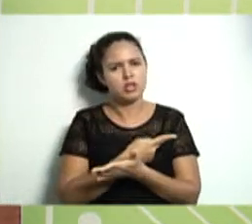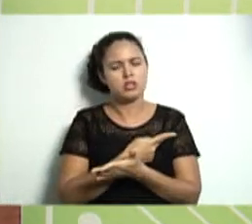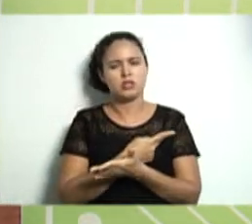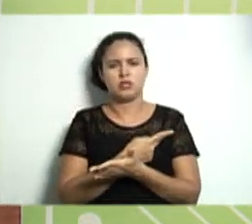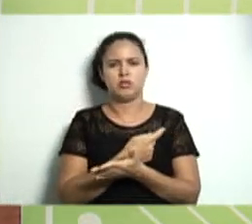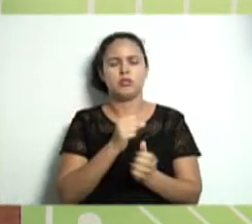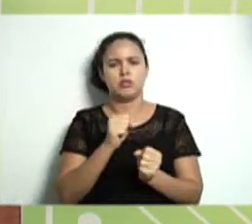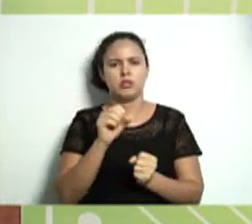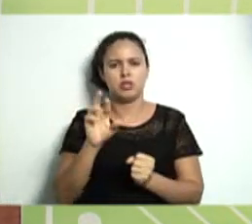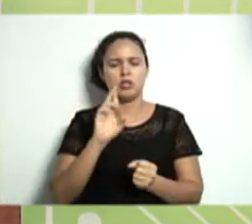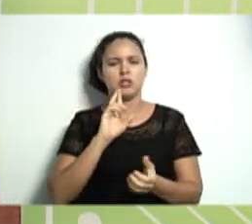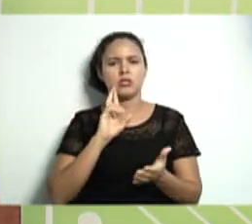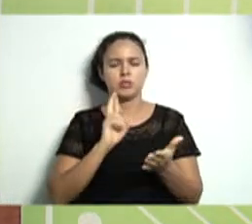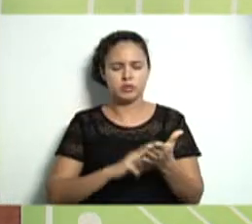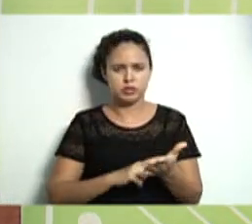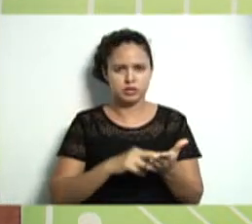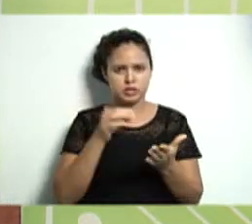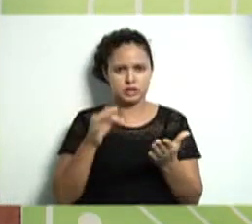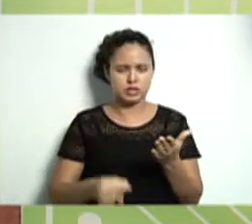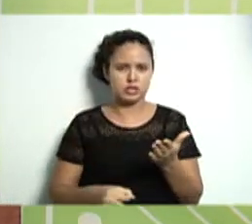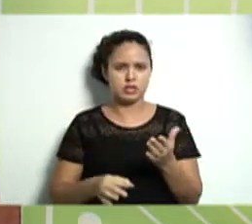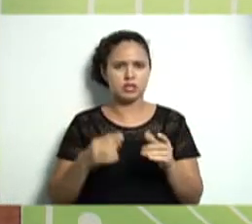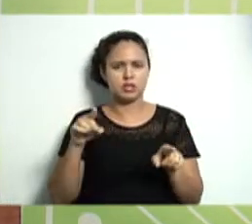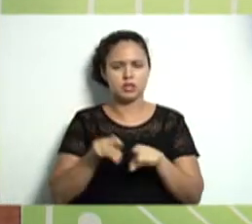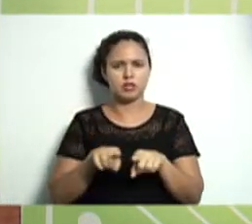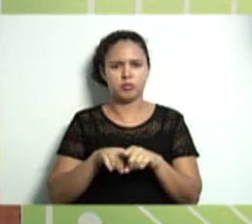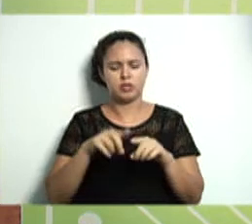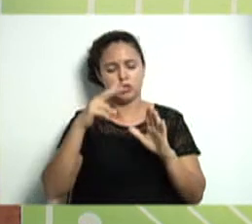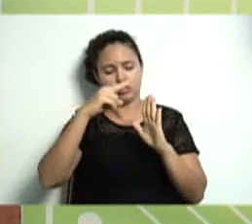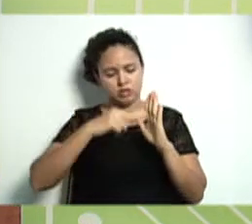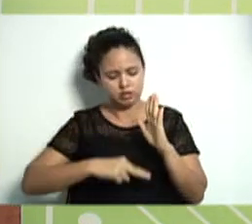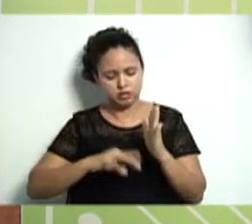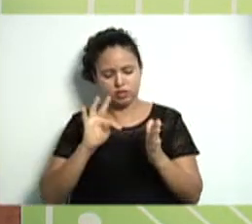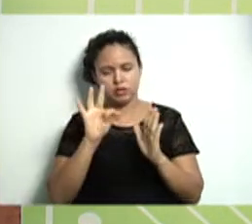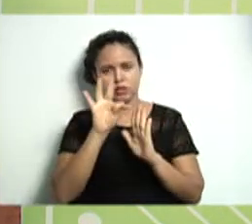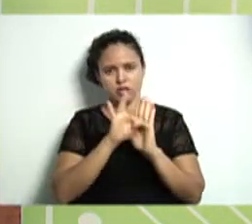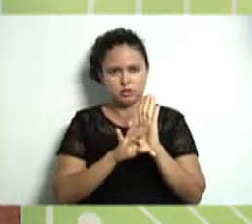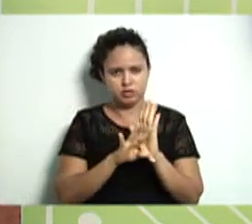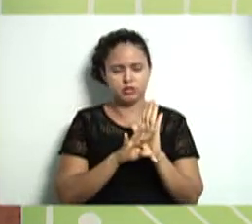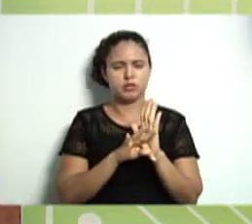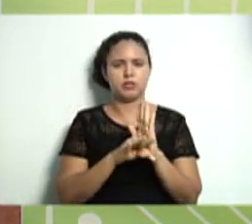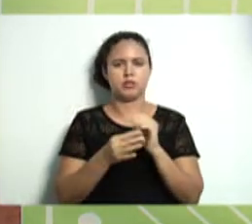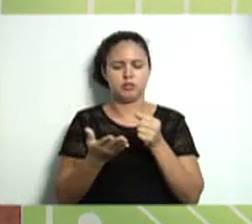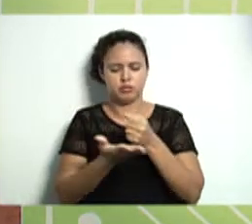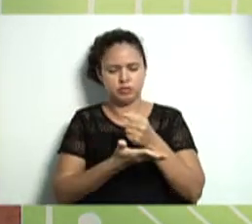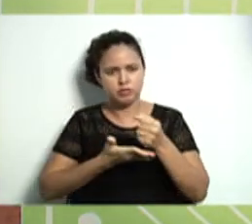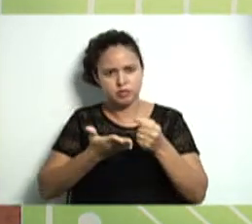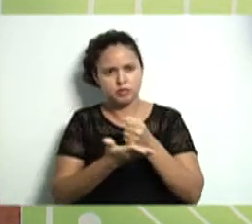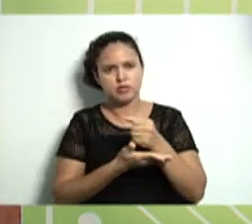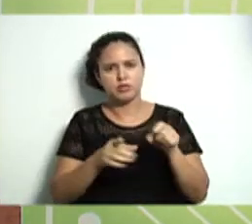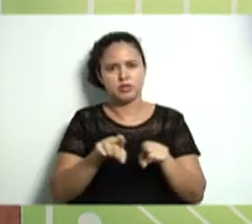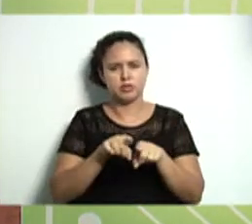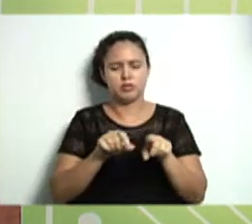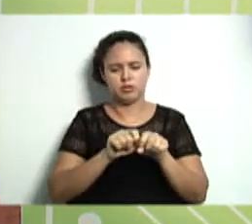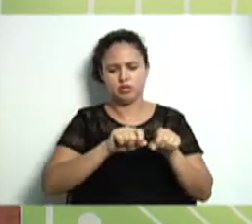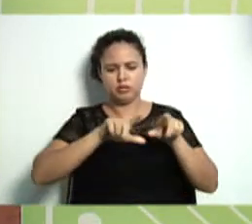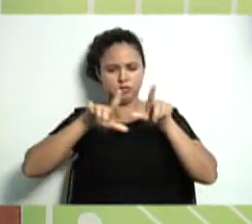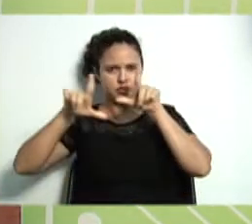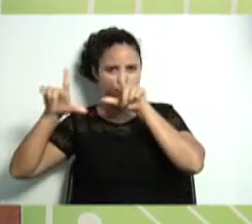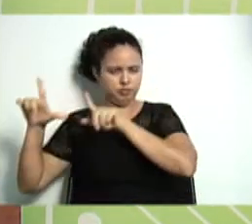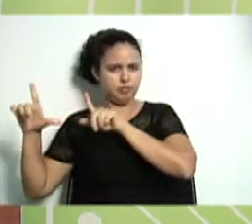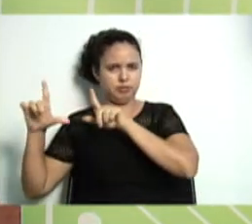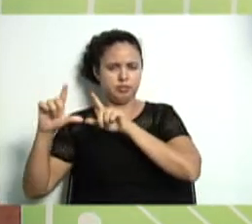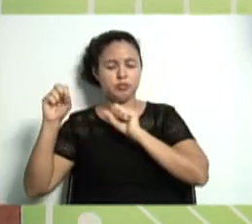dar a resposta correta. Façam a leitura dos textos base, né? Façam a leitura dos slides da aula.